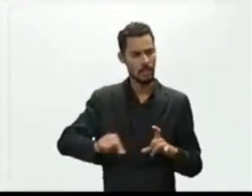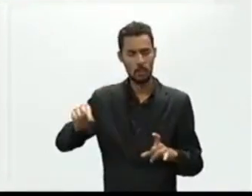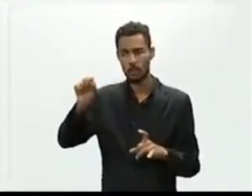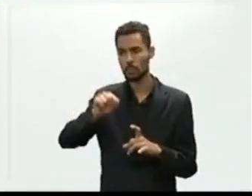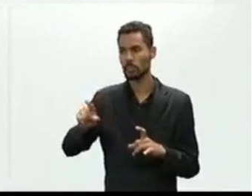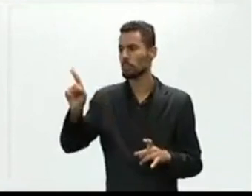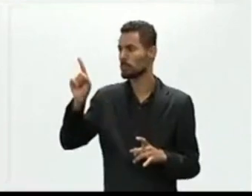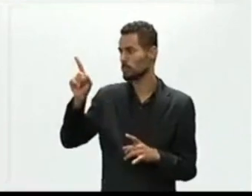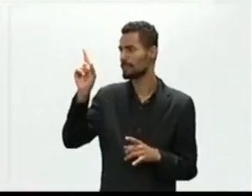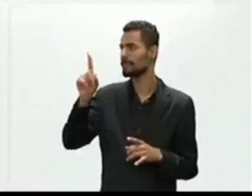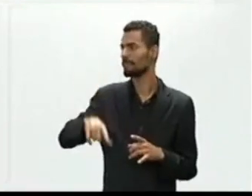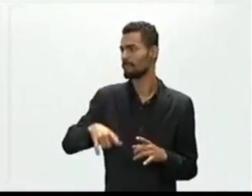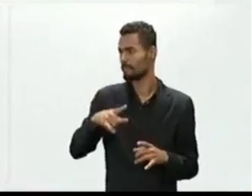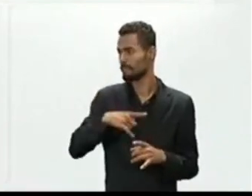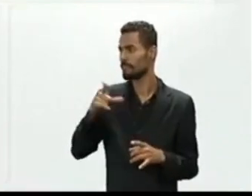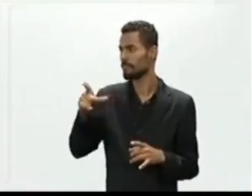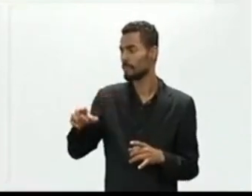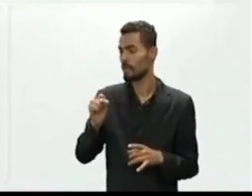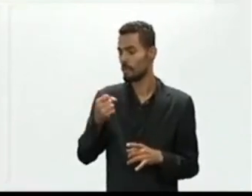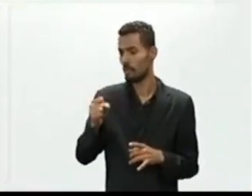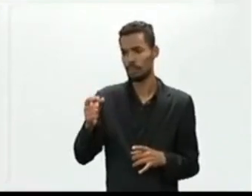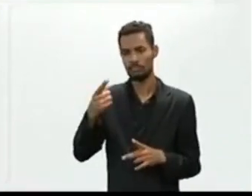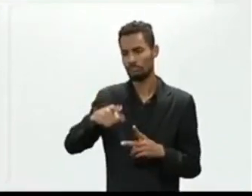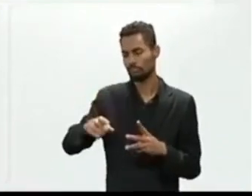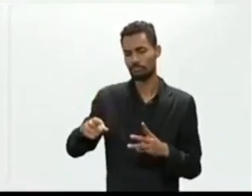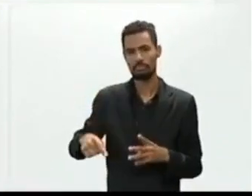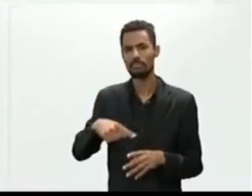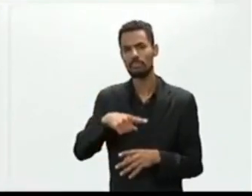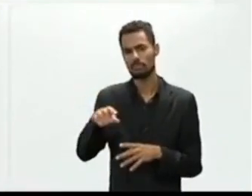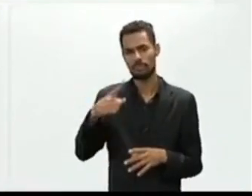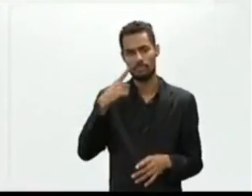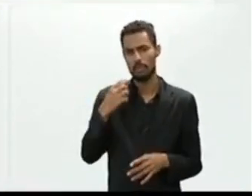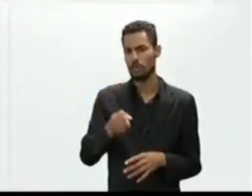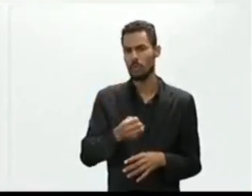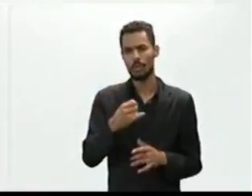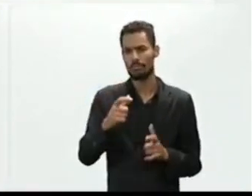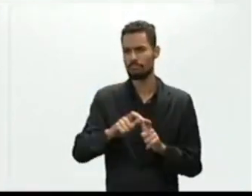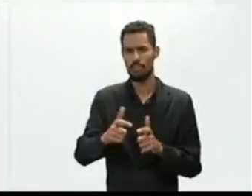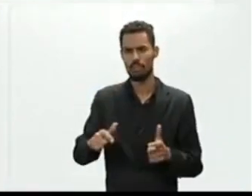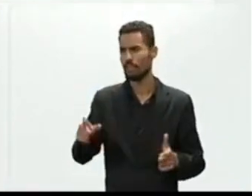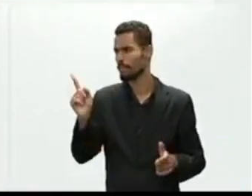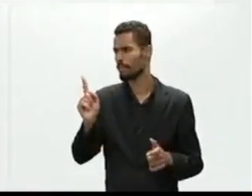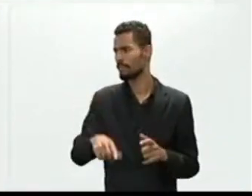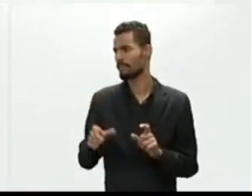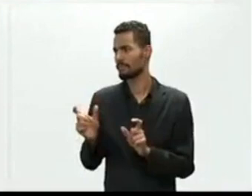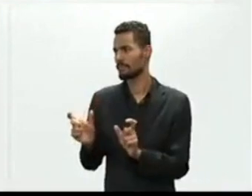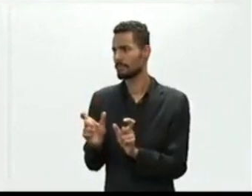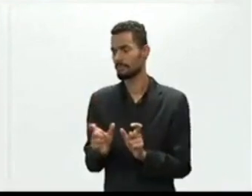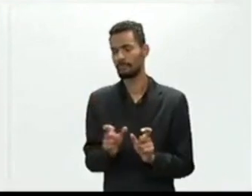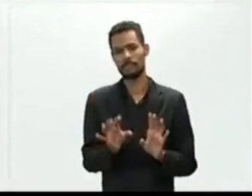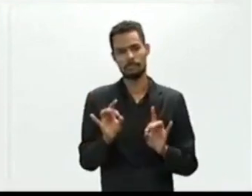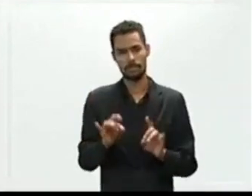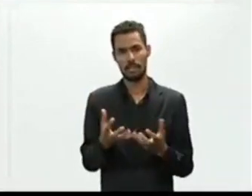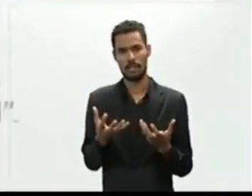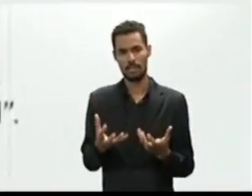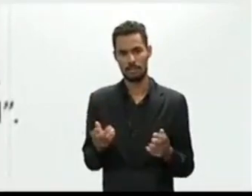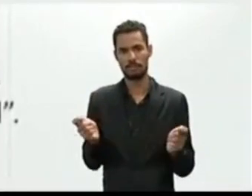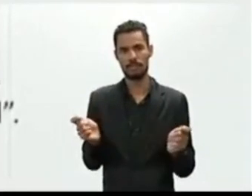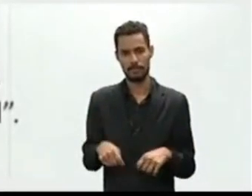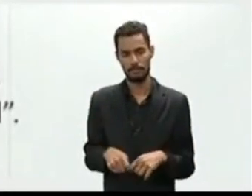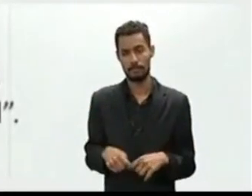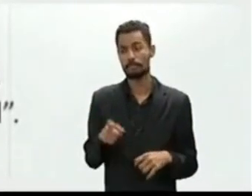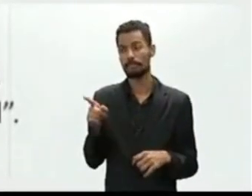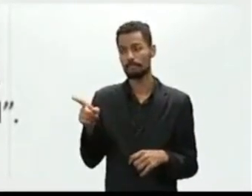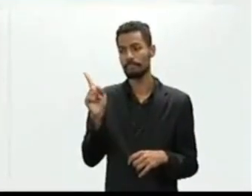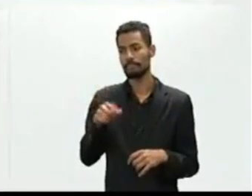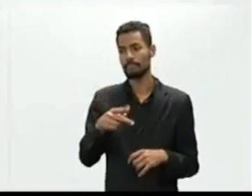ter mais ainda, vai ter 8. E assim por diante, você tem uma quantidade gigantesca do trecho específico que você quer, tá bom?